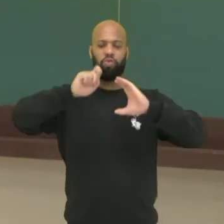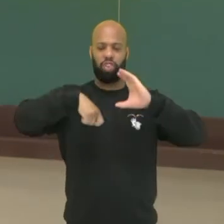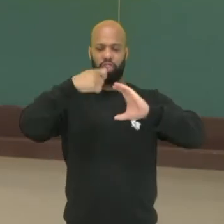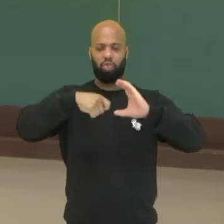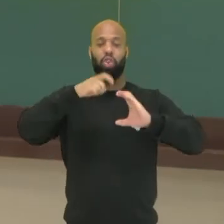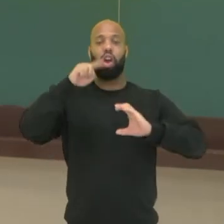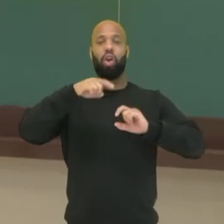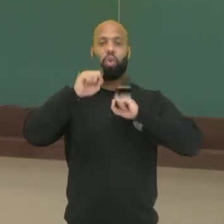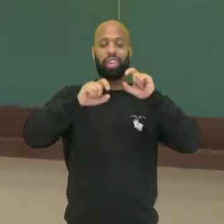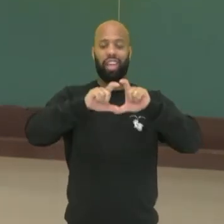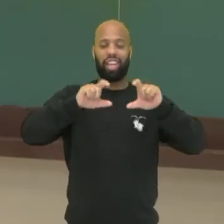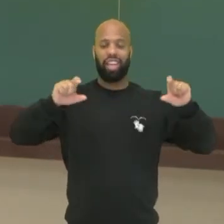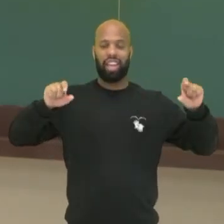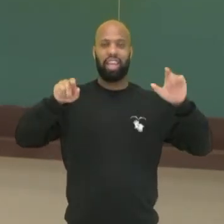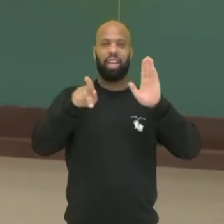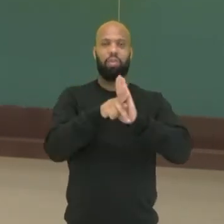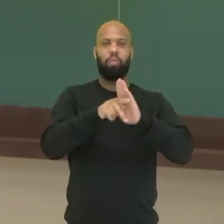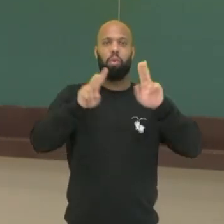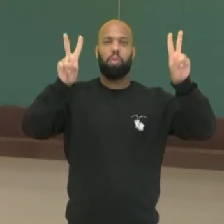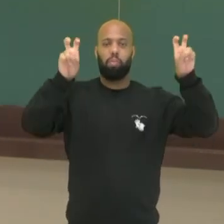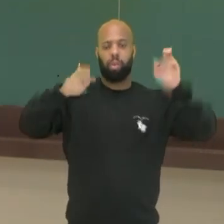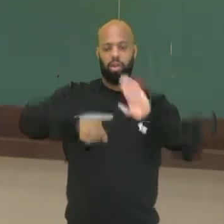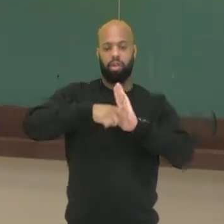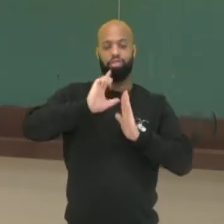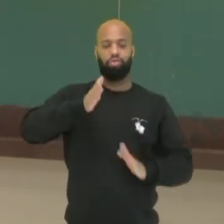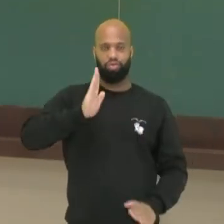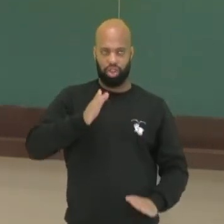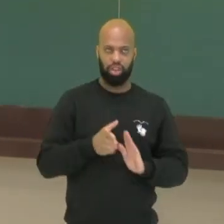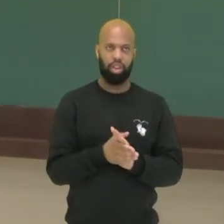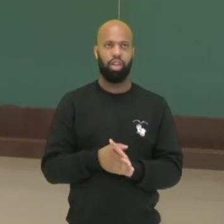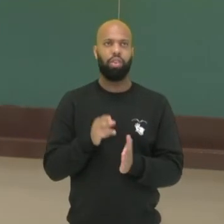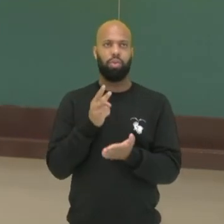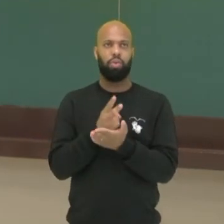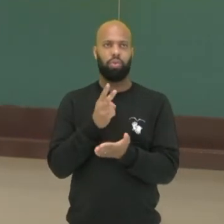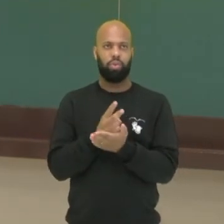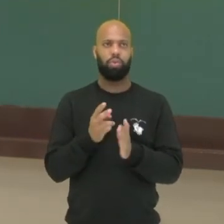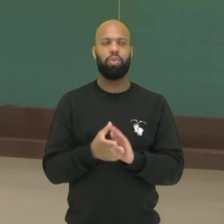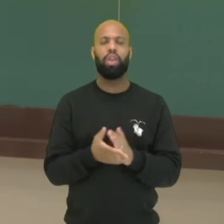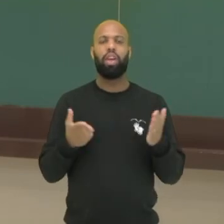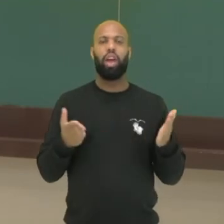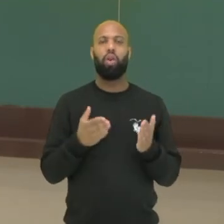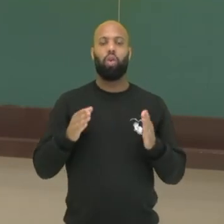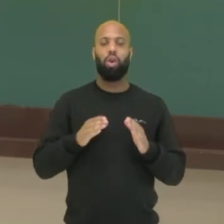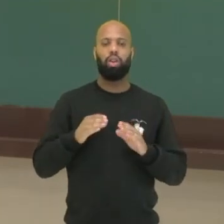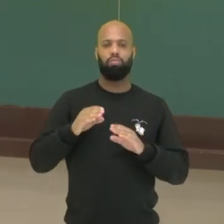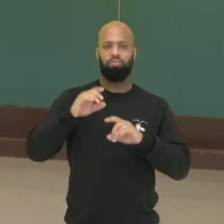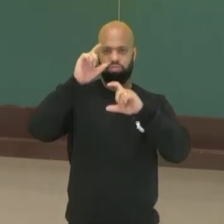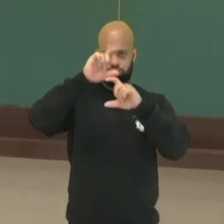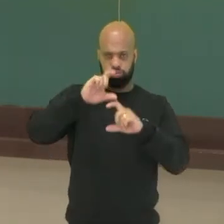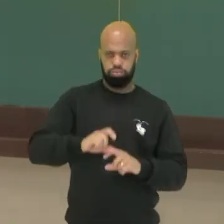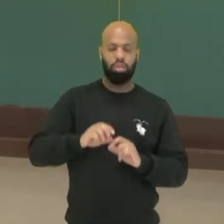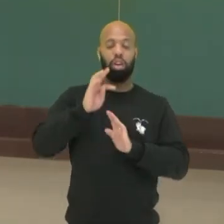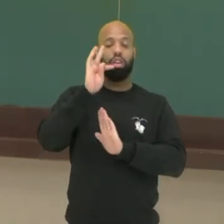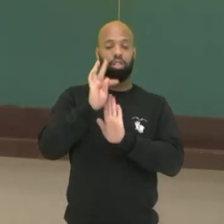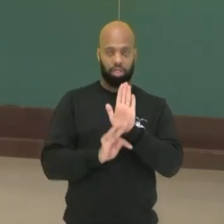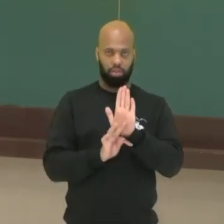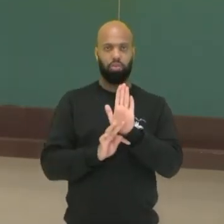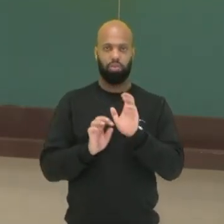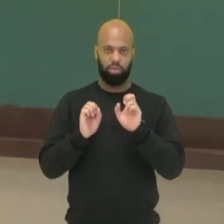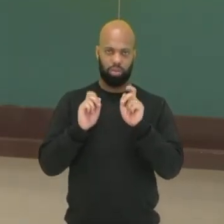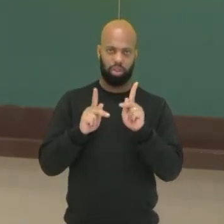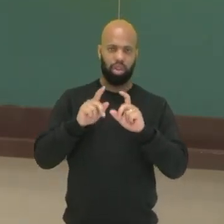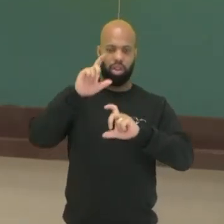dessa outra manchete, da manchete anterior ali. Seguindo lá, agora nós vamos falar do corpo do